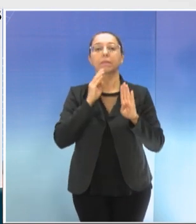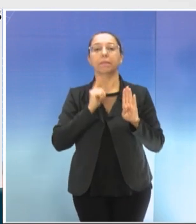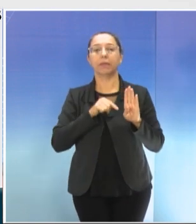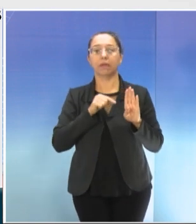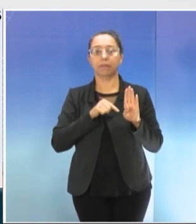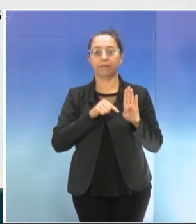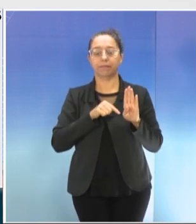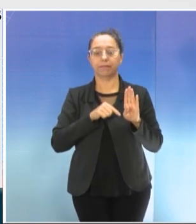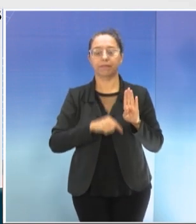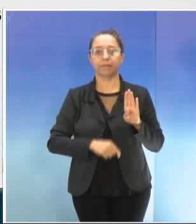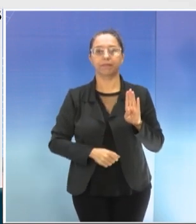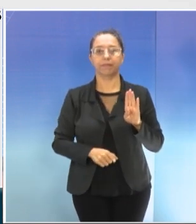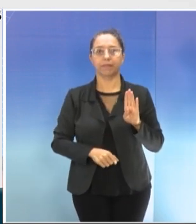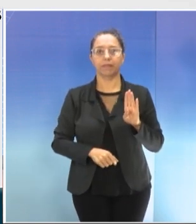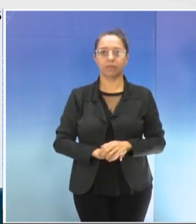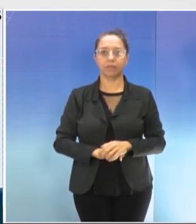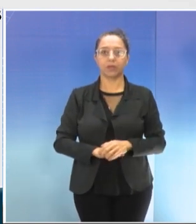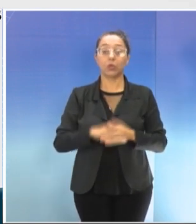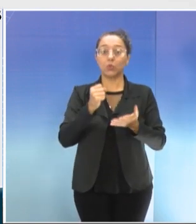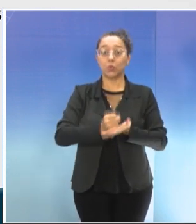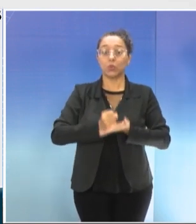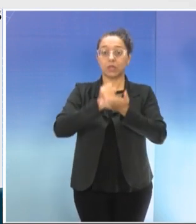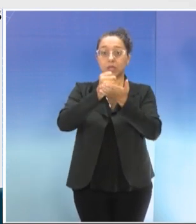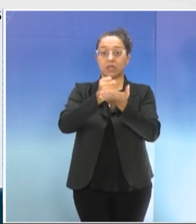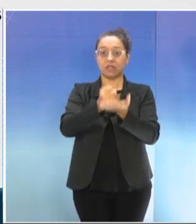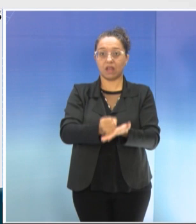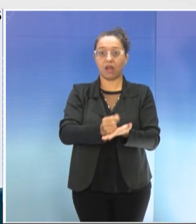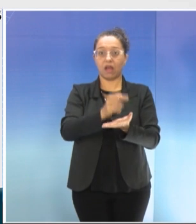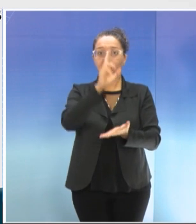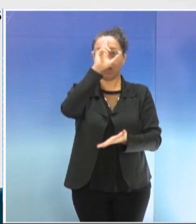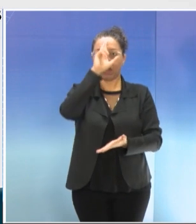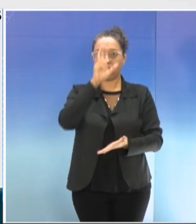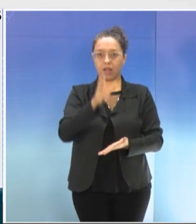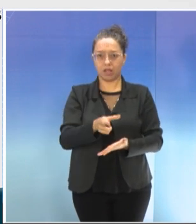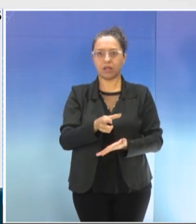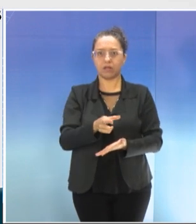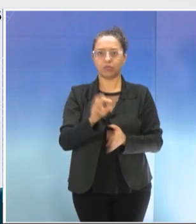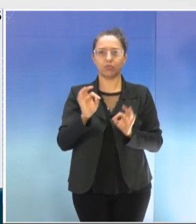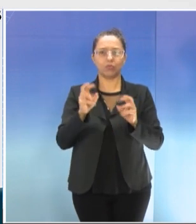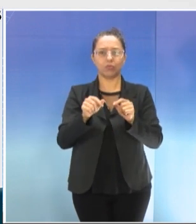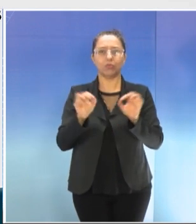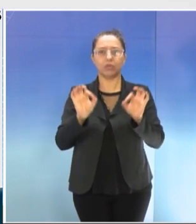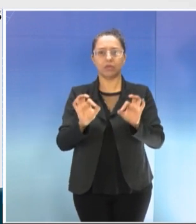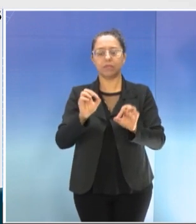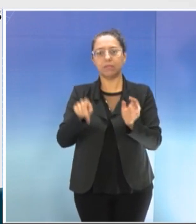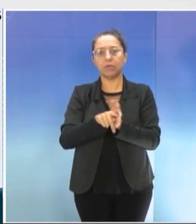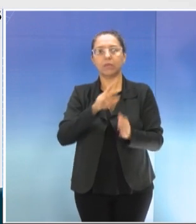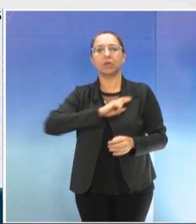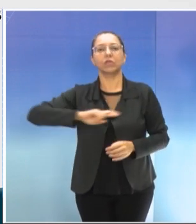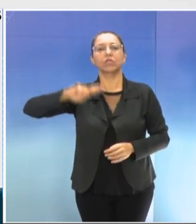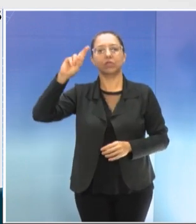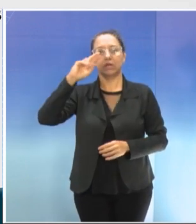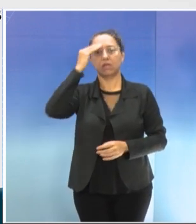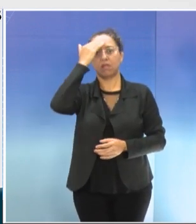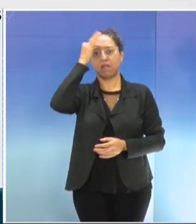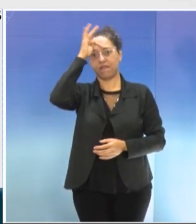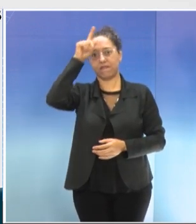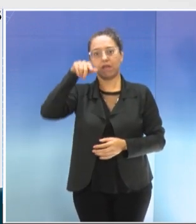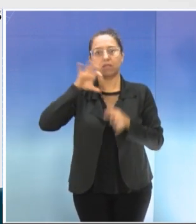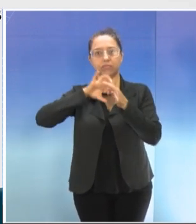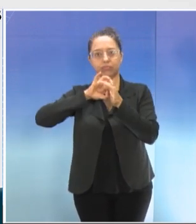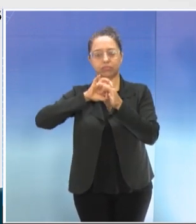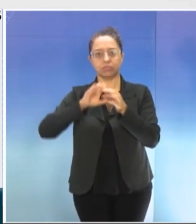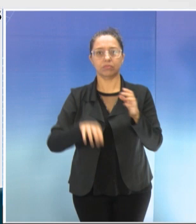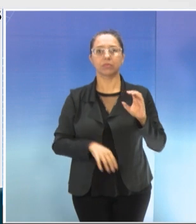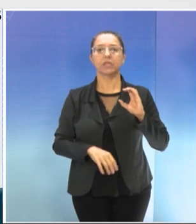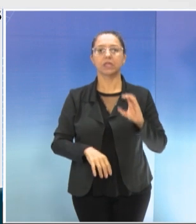contra os heréticos, sustentar racionalmente a doutrina alicerçada na